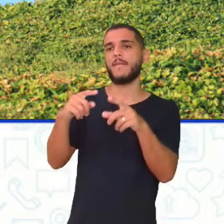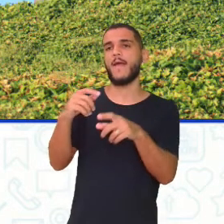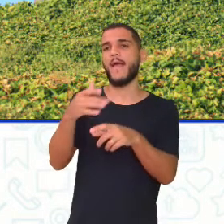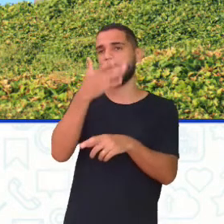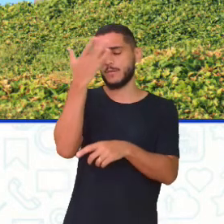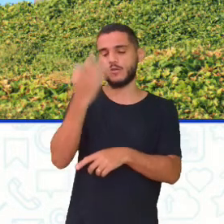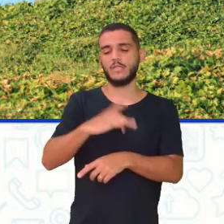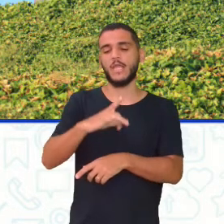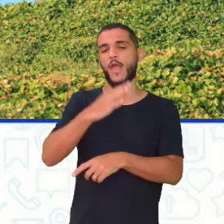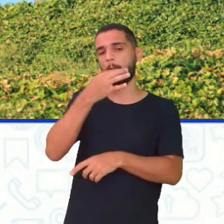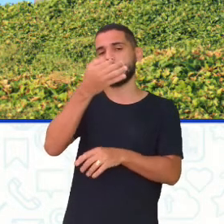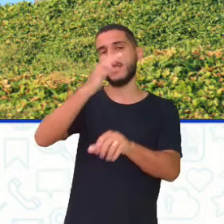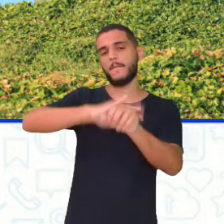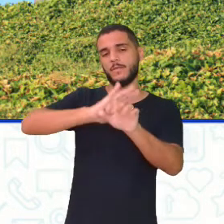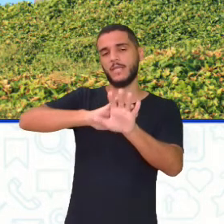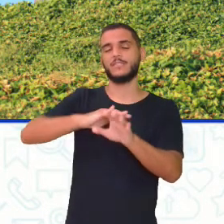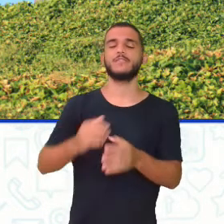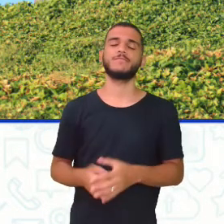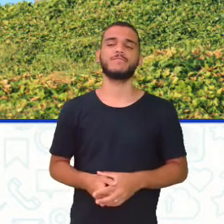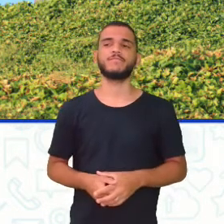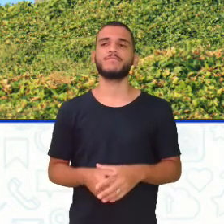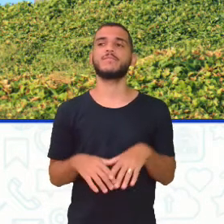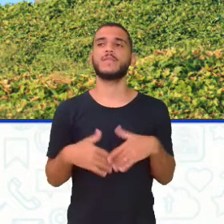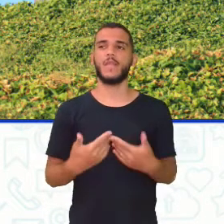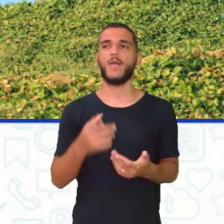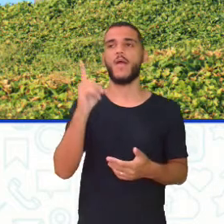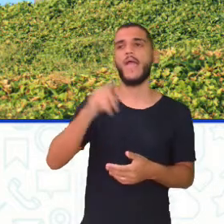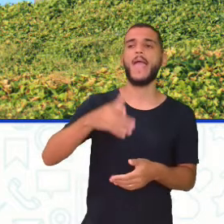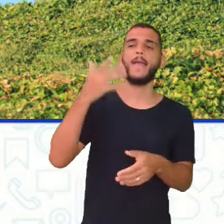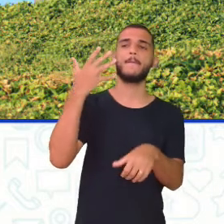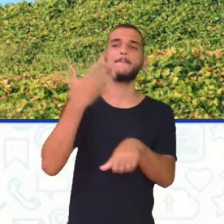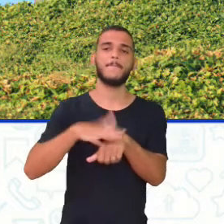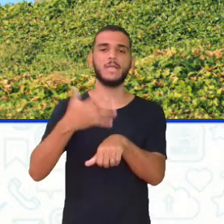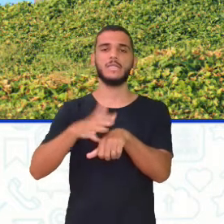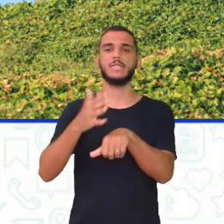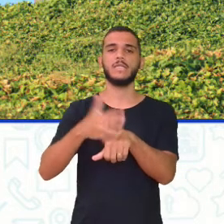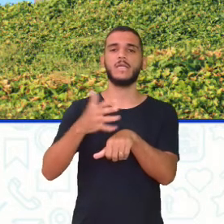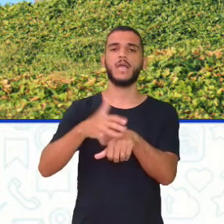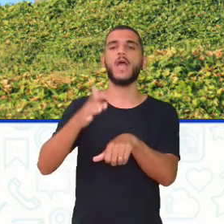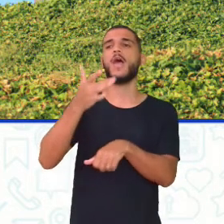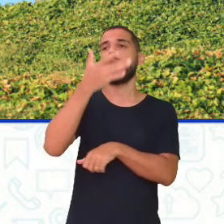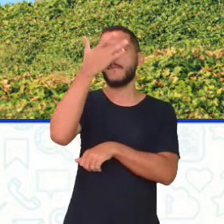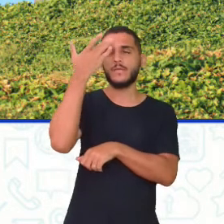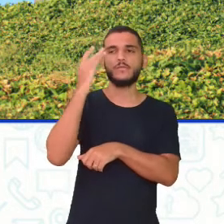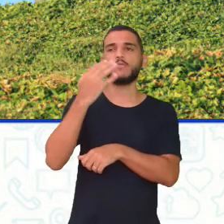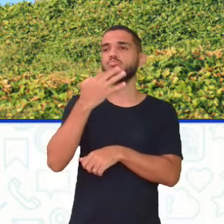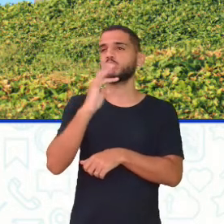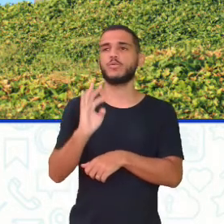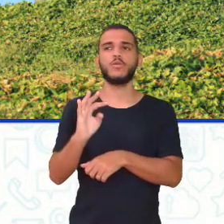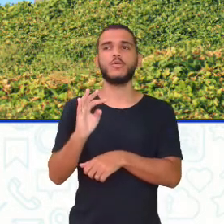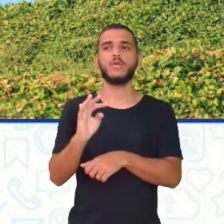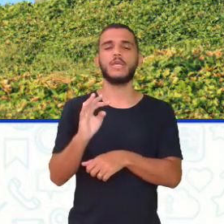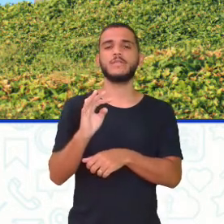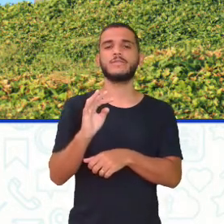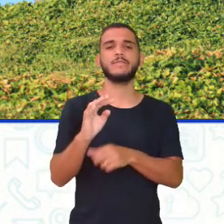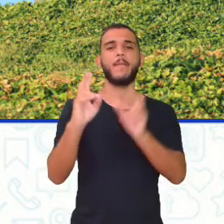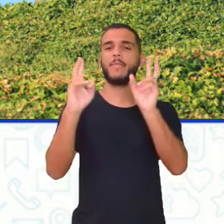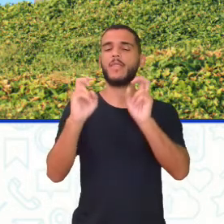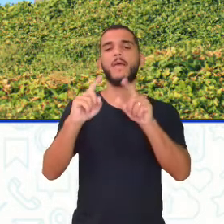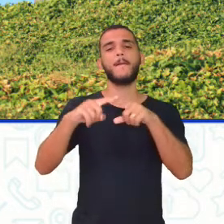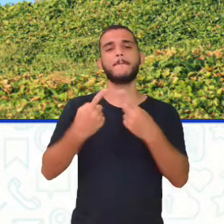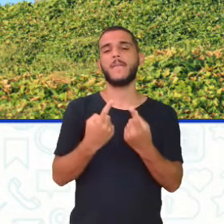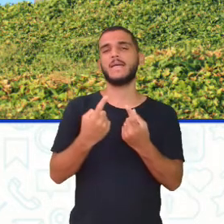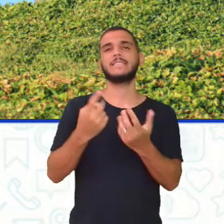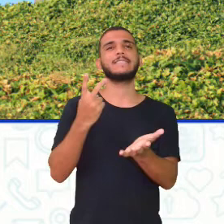uma opinião. O achismo é praticado por pessoas que desconhecem a natureza de determinado assunto, mas que fazem questão de